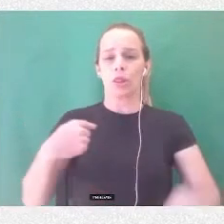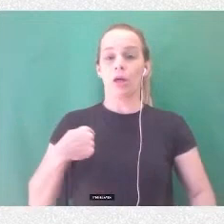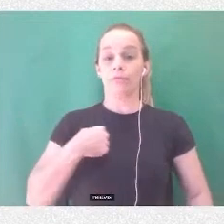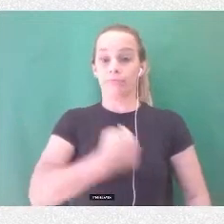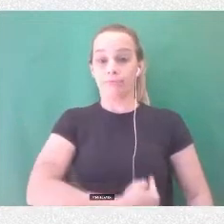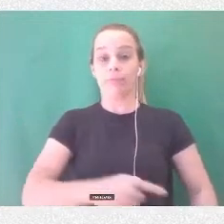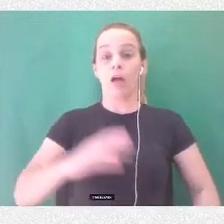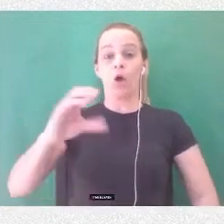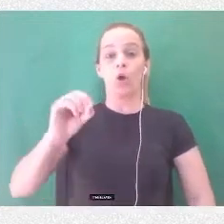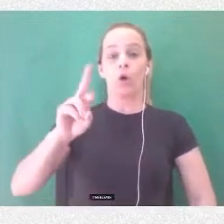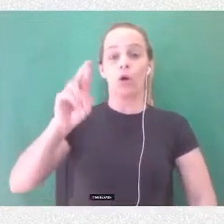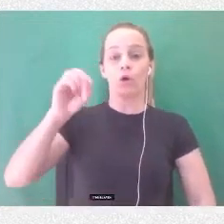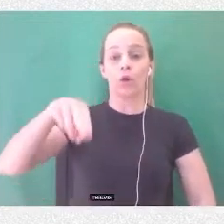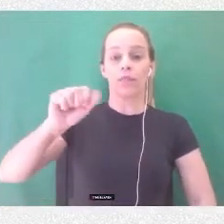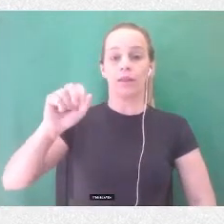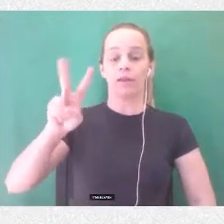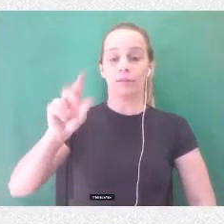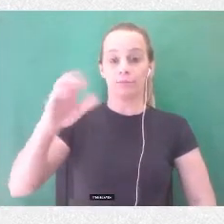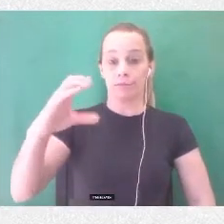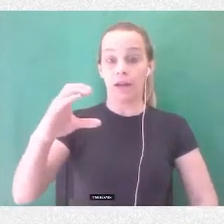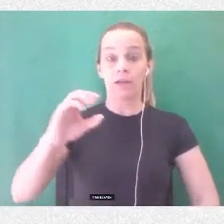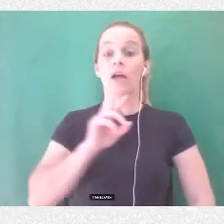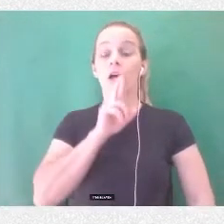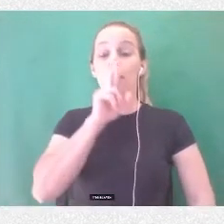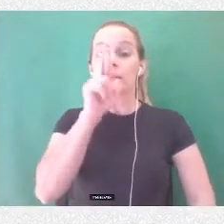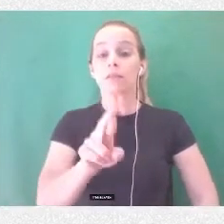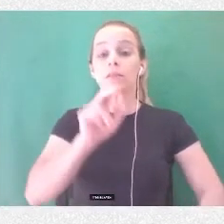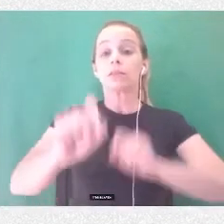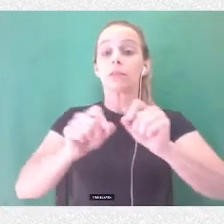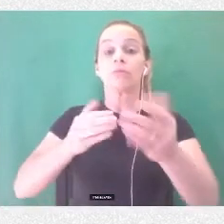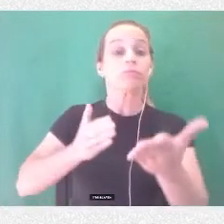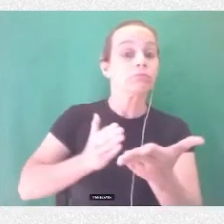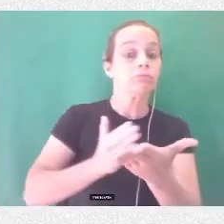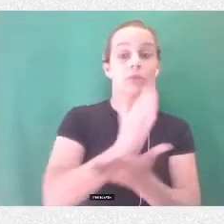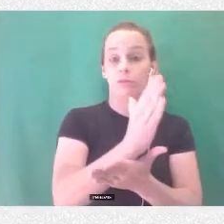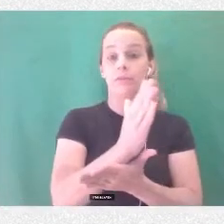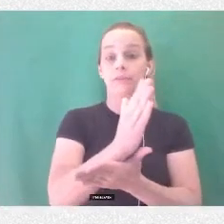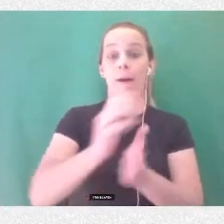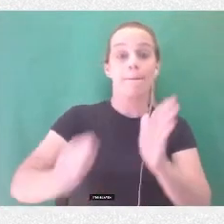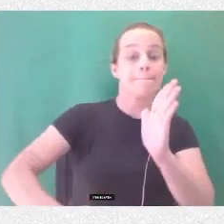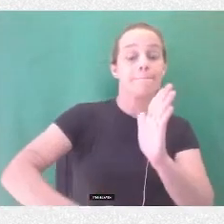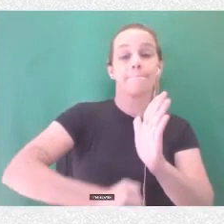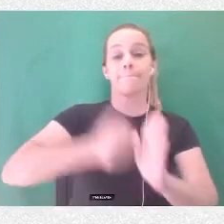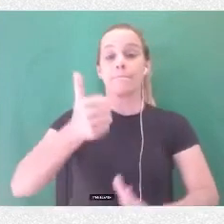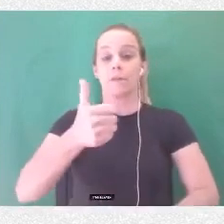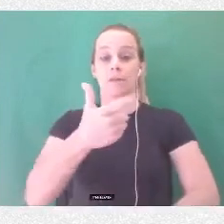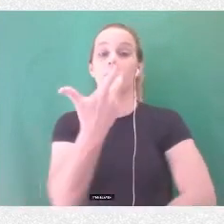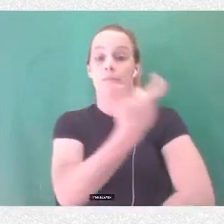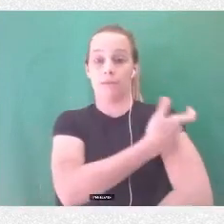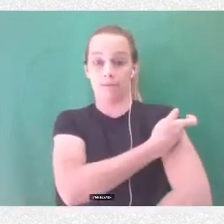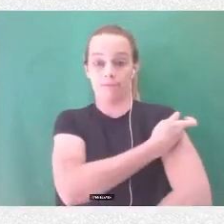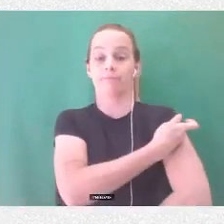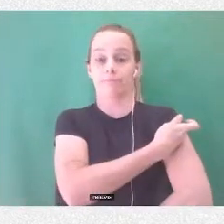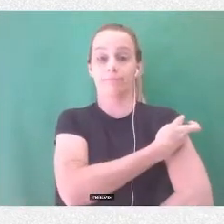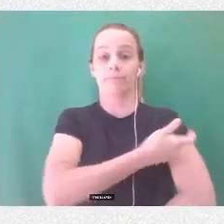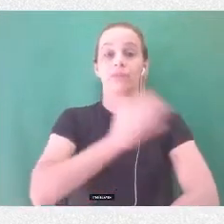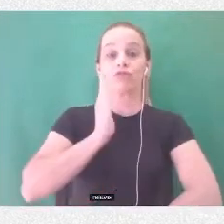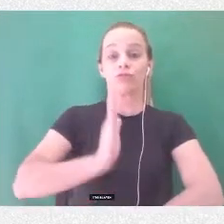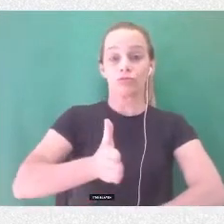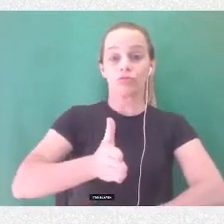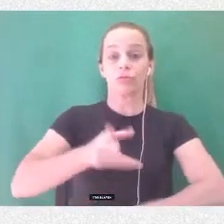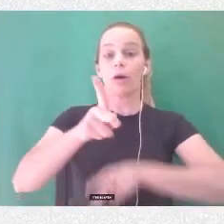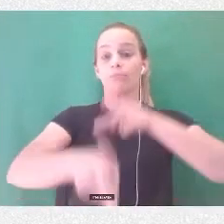depois, como sabemos, resultando na aprovação dessa vacina, que foi a primeira vacina aplicada à